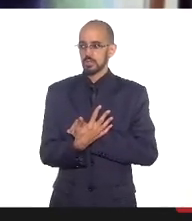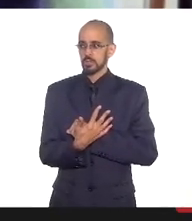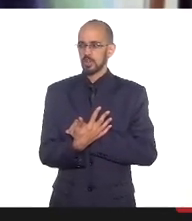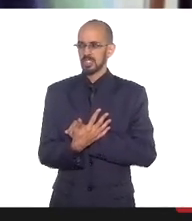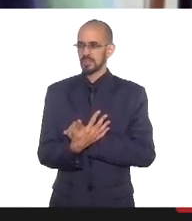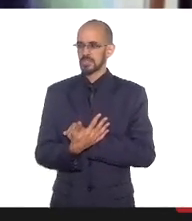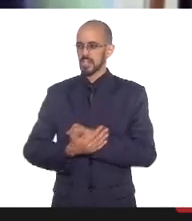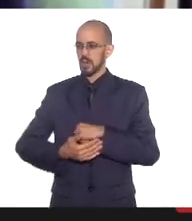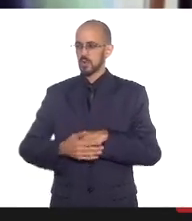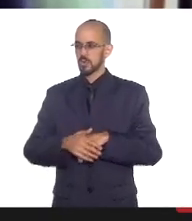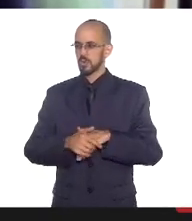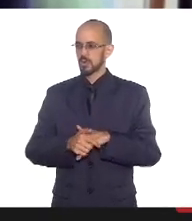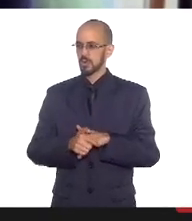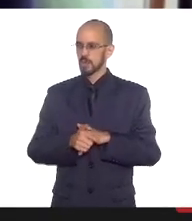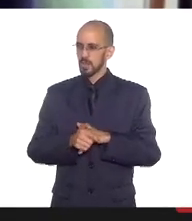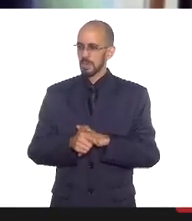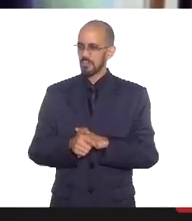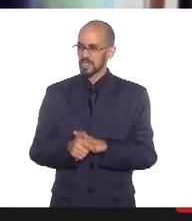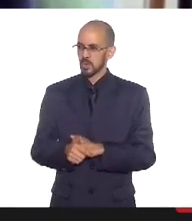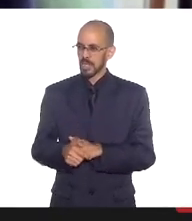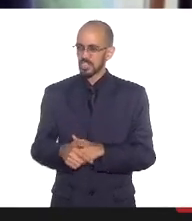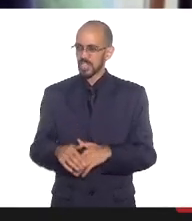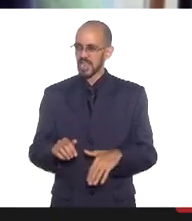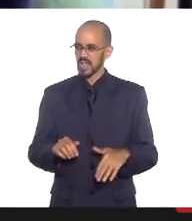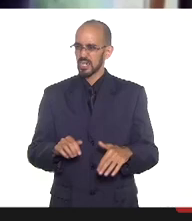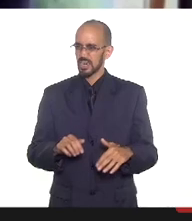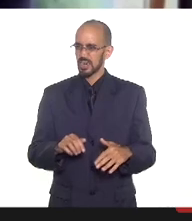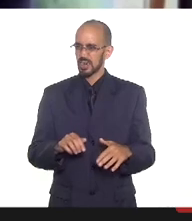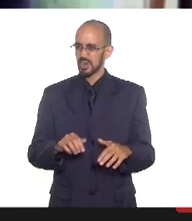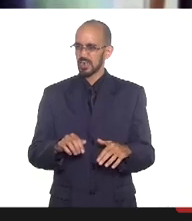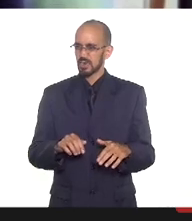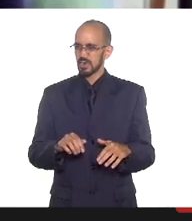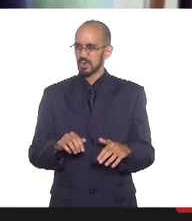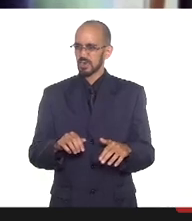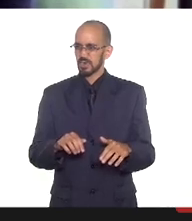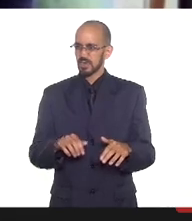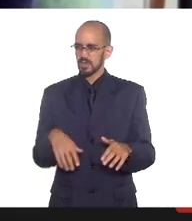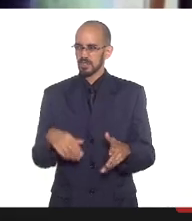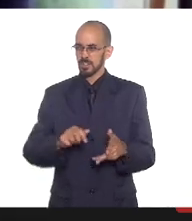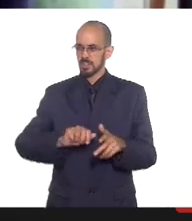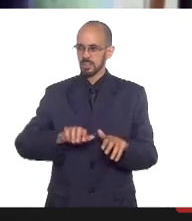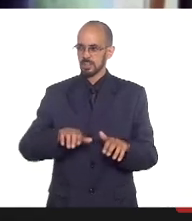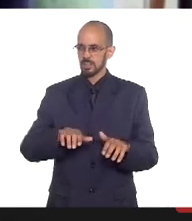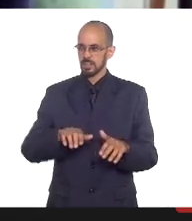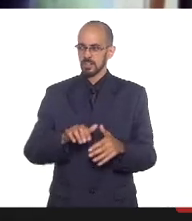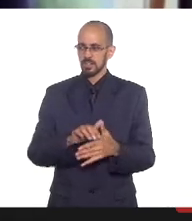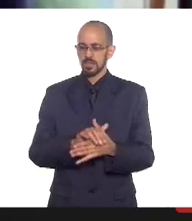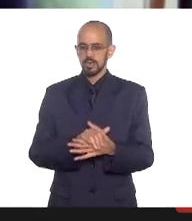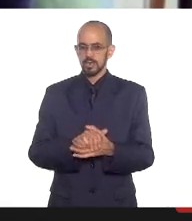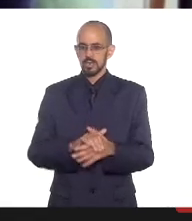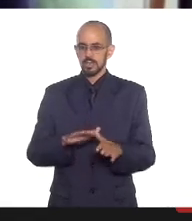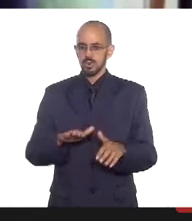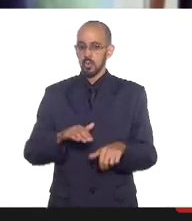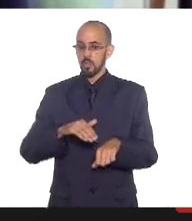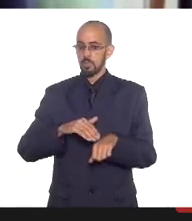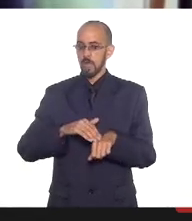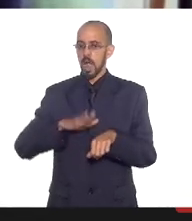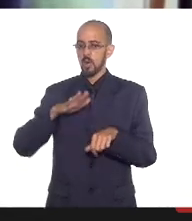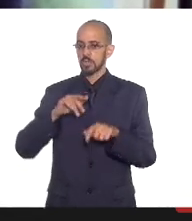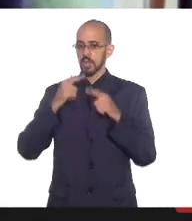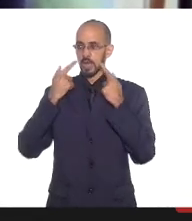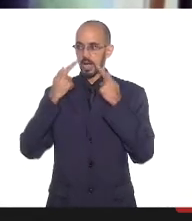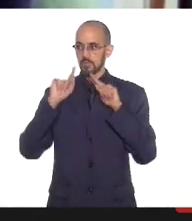nós vamos conviver enquanto for passar doença o número altíssimo de mortalidade Porque